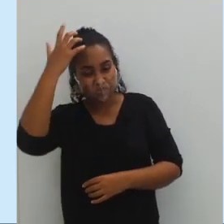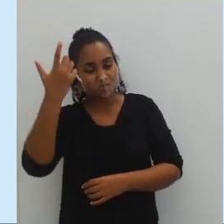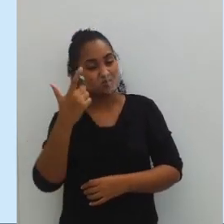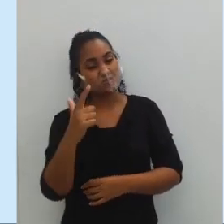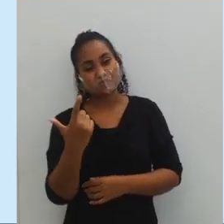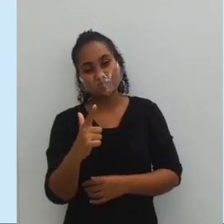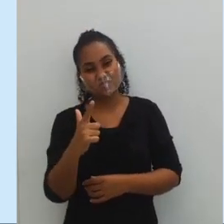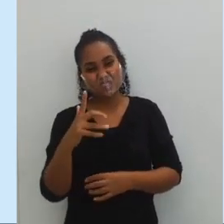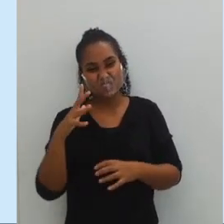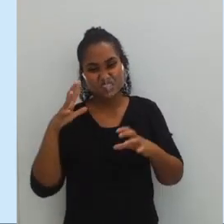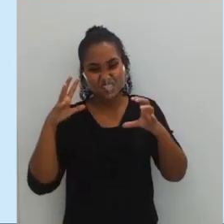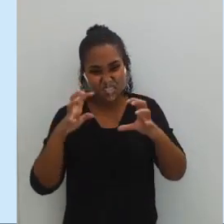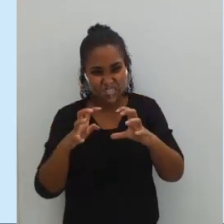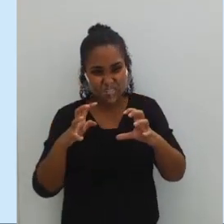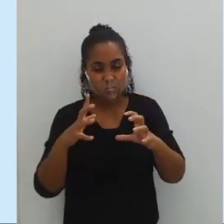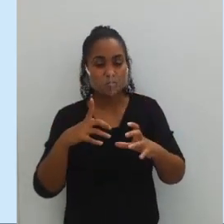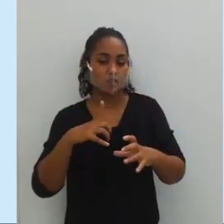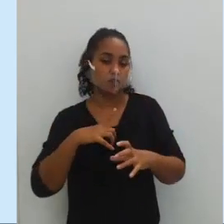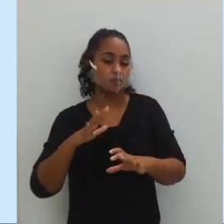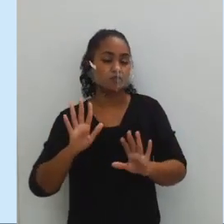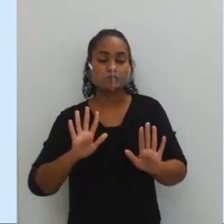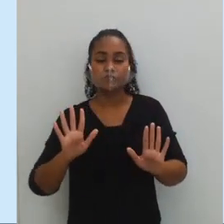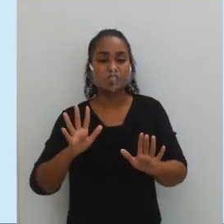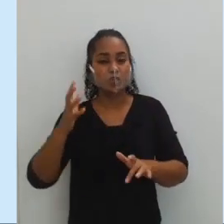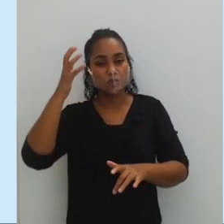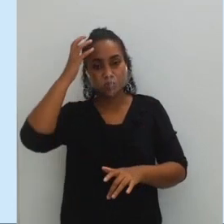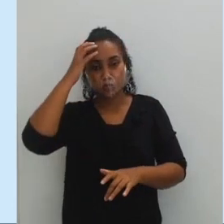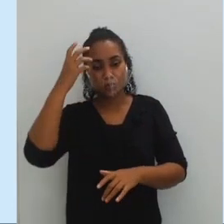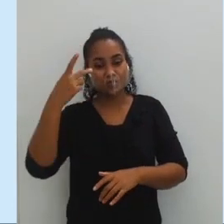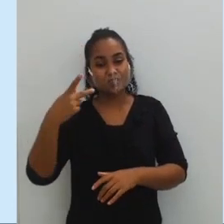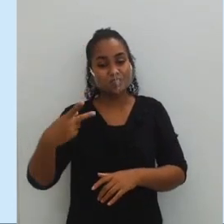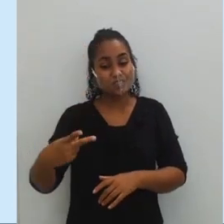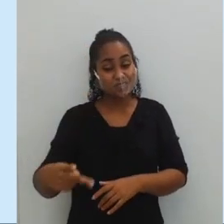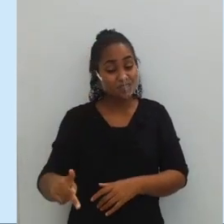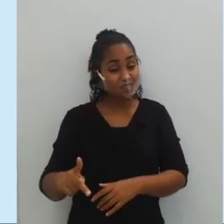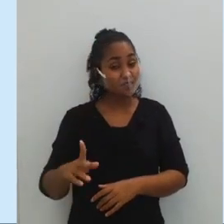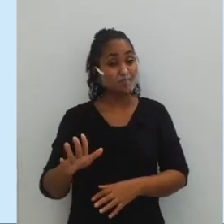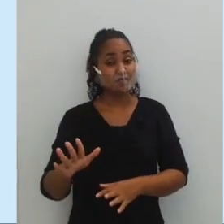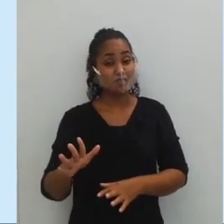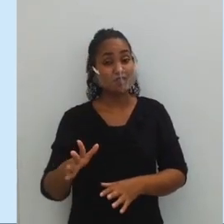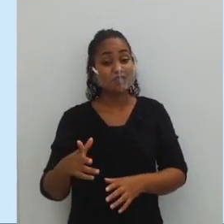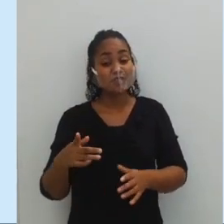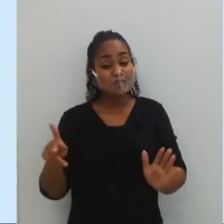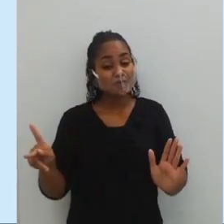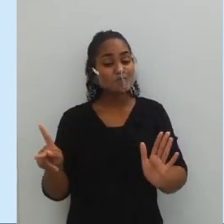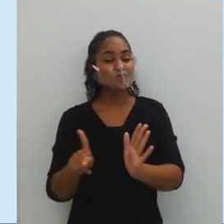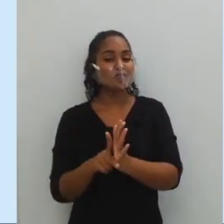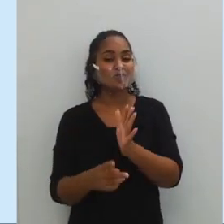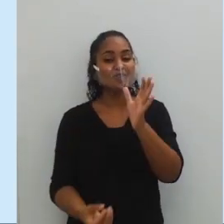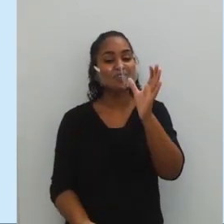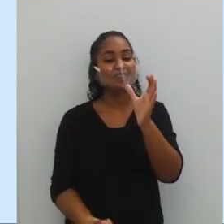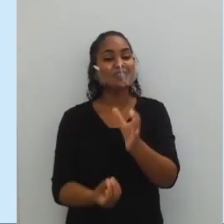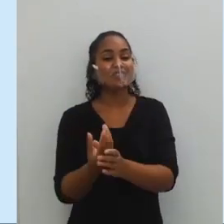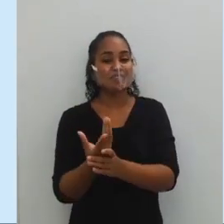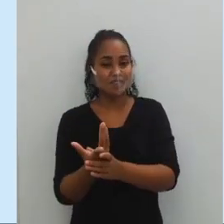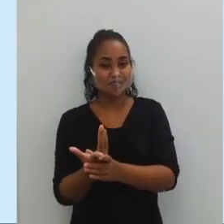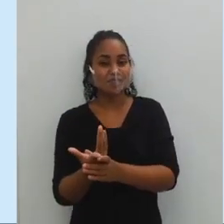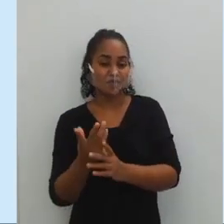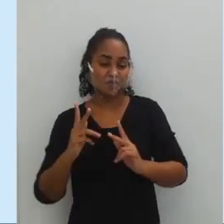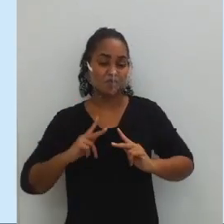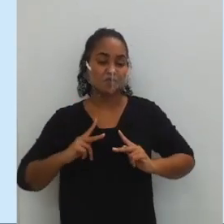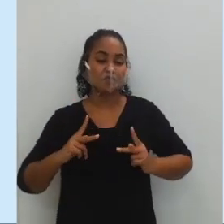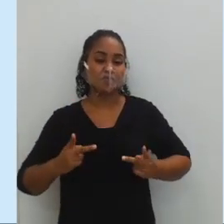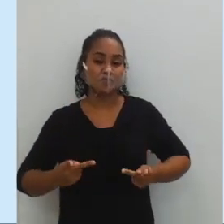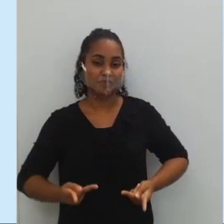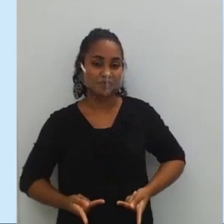Essa agressividade latente nos cachorros, ou seja, iminente, ela é provocada, ela é adestrável,